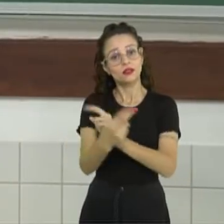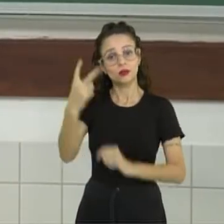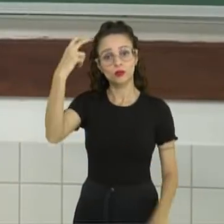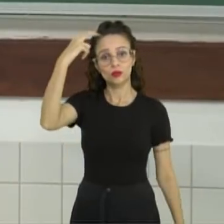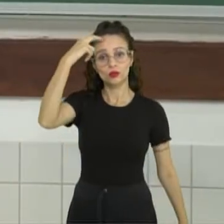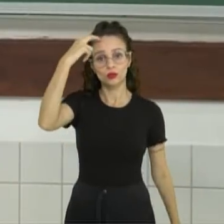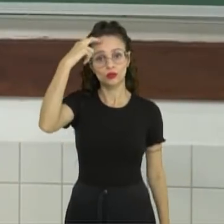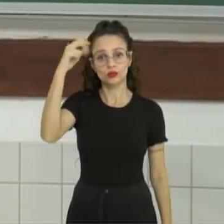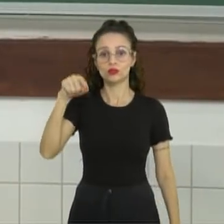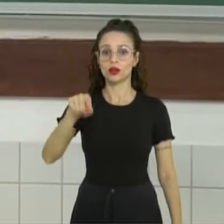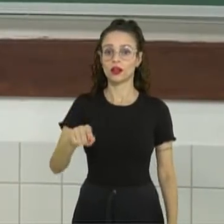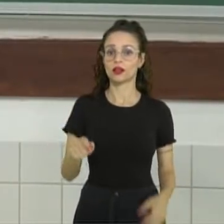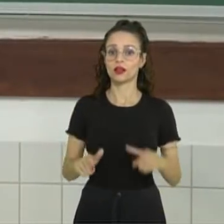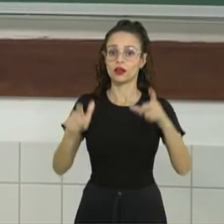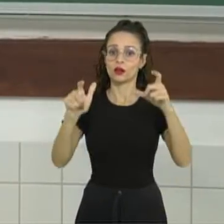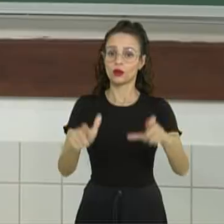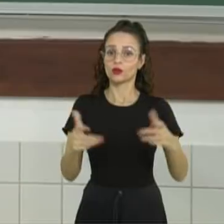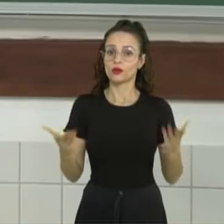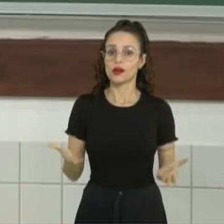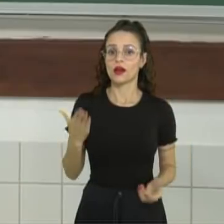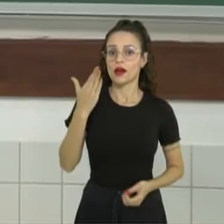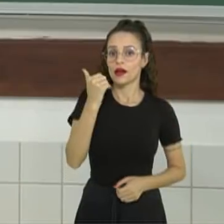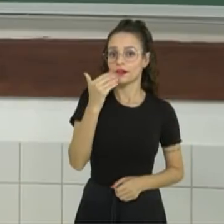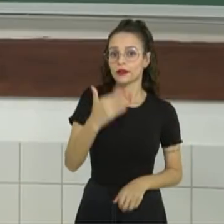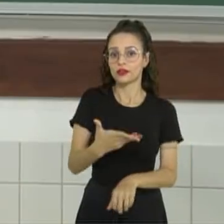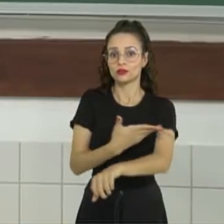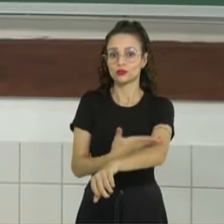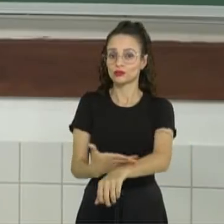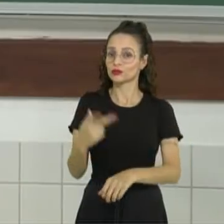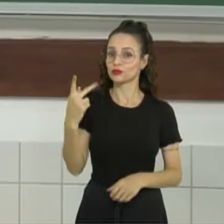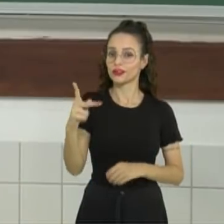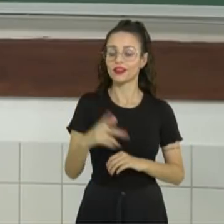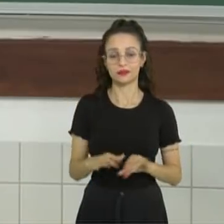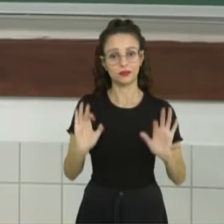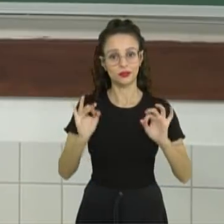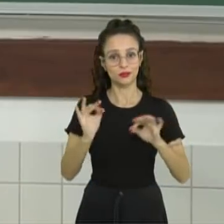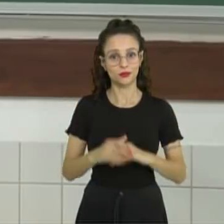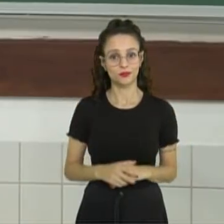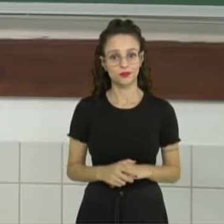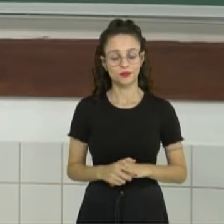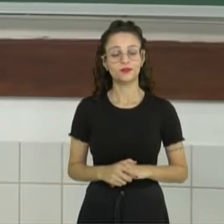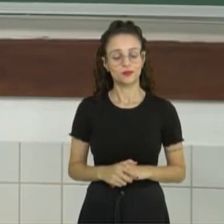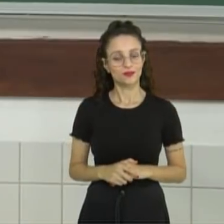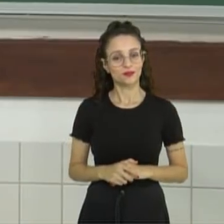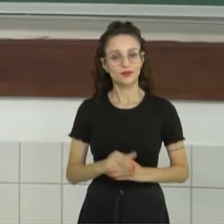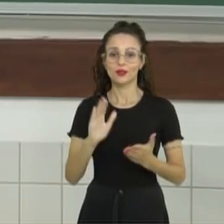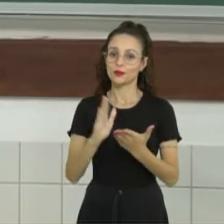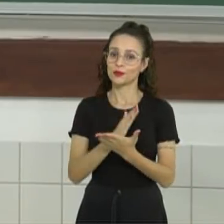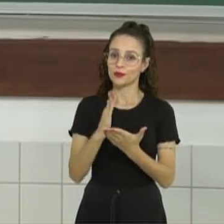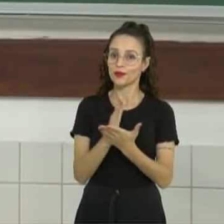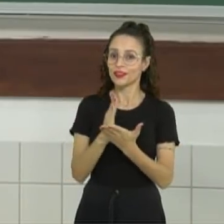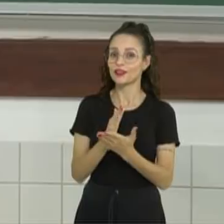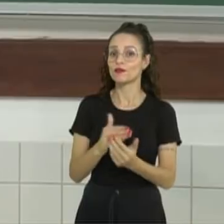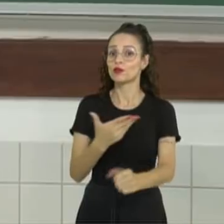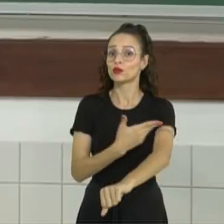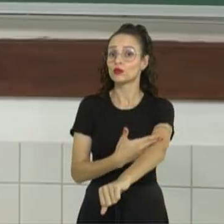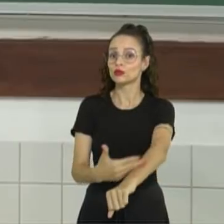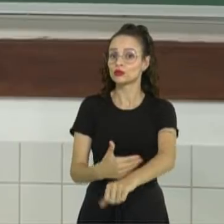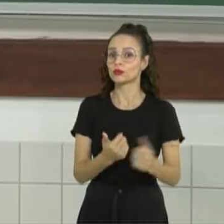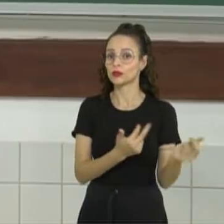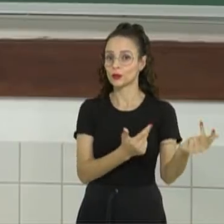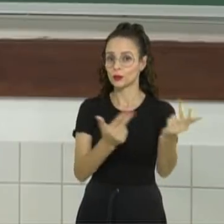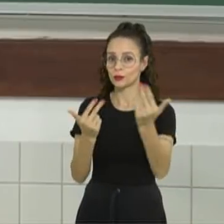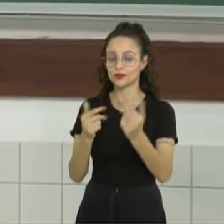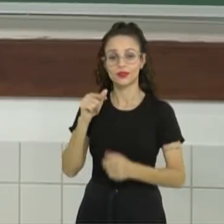ao seu local, ao seu alimento, aos seus costumes. Não é mesmo? Por isso o nome do livro, inclusive, Costumes em Comum.